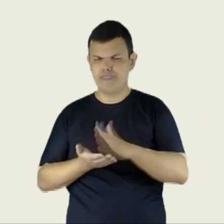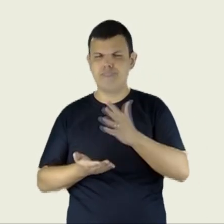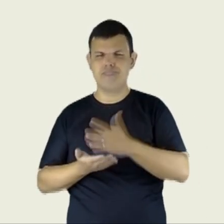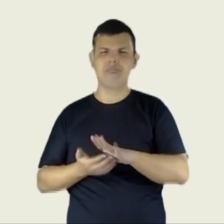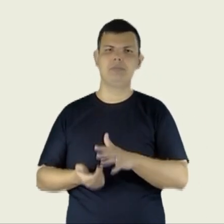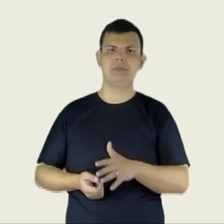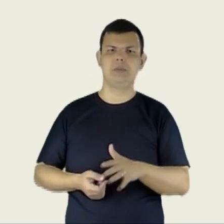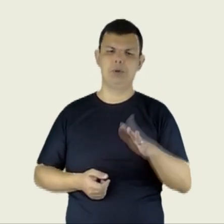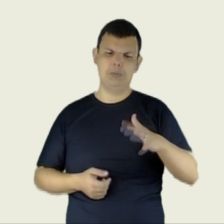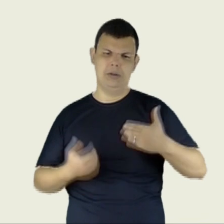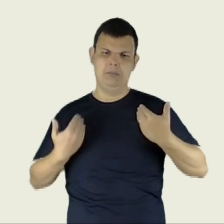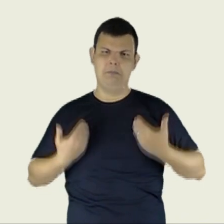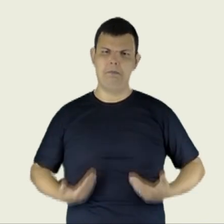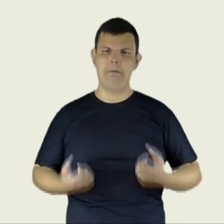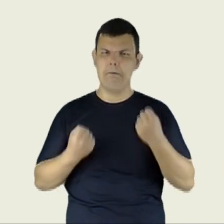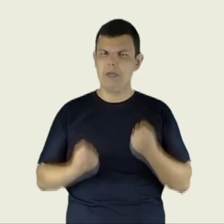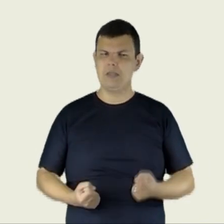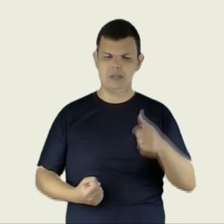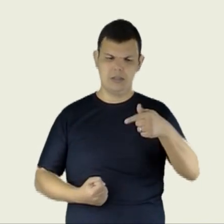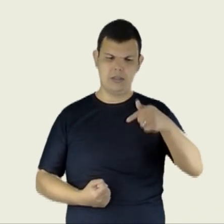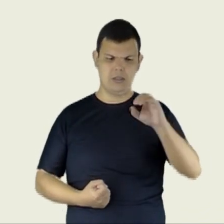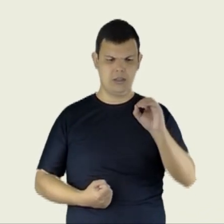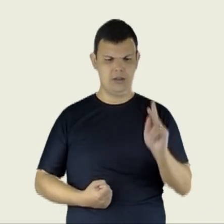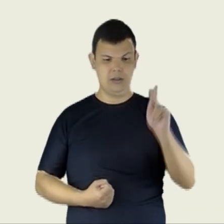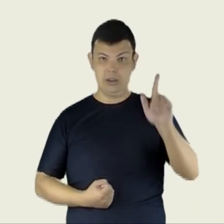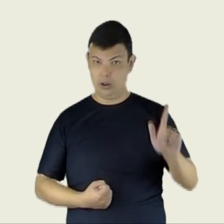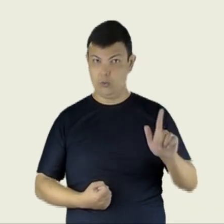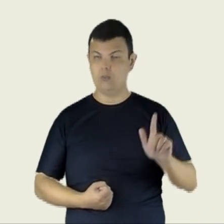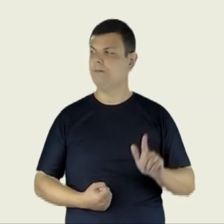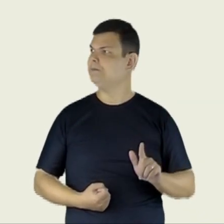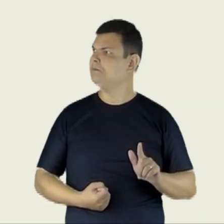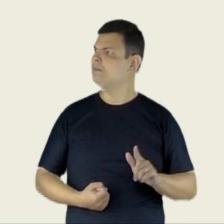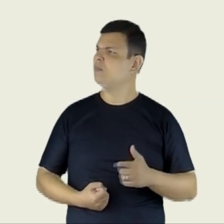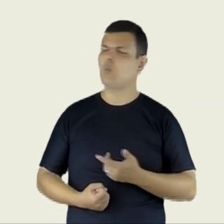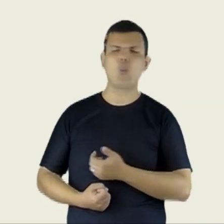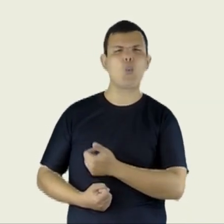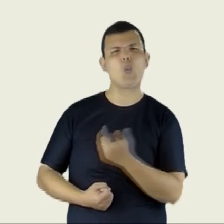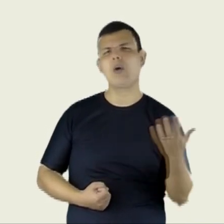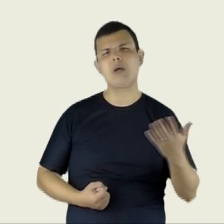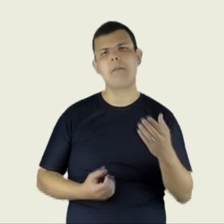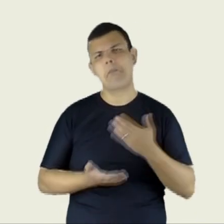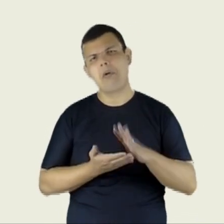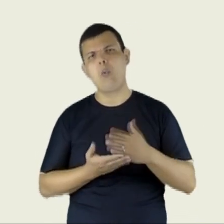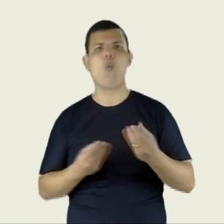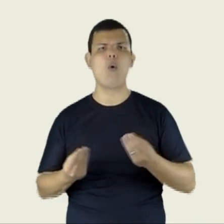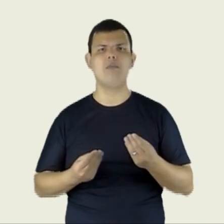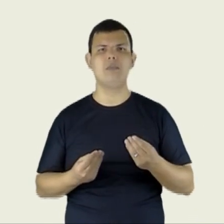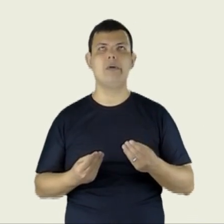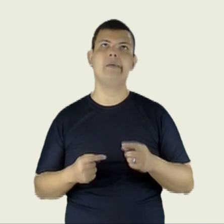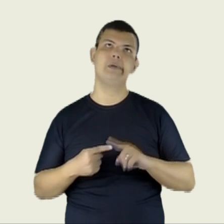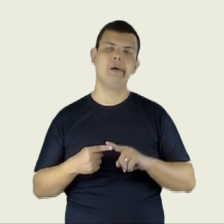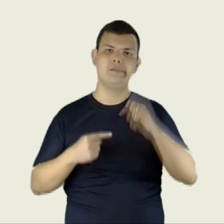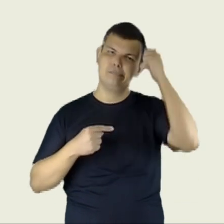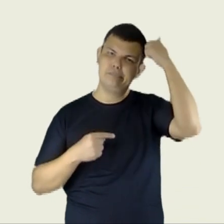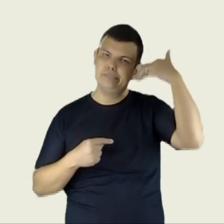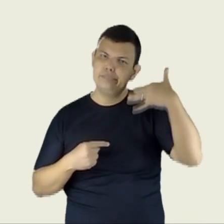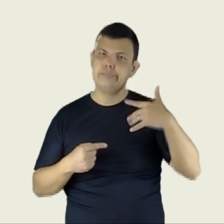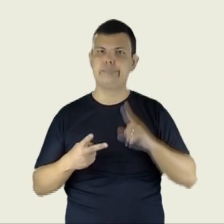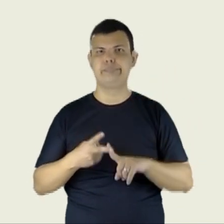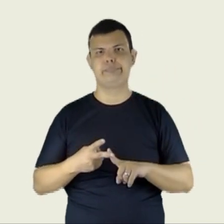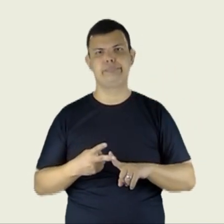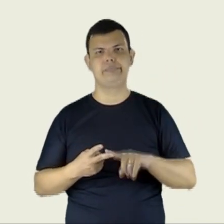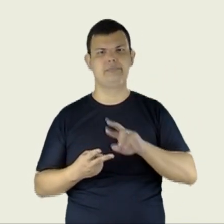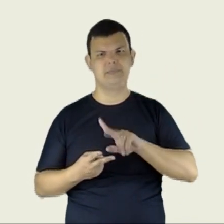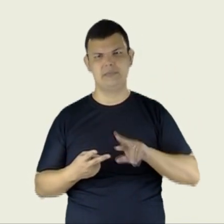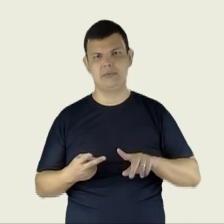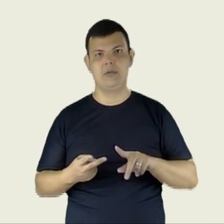adulto de 70 quilos. Por onde ele se perde água do nosso dia a dia? Nós perdemos água pela transpiração, pelo